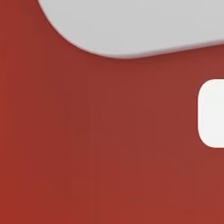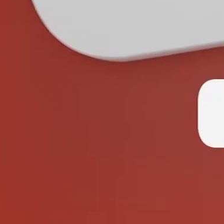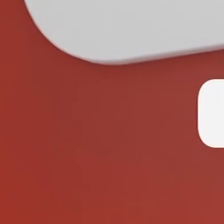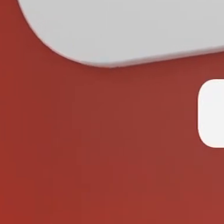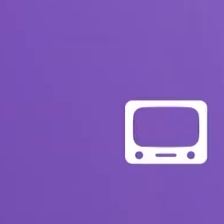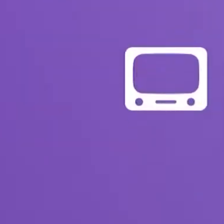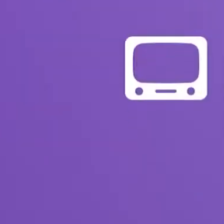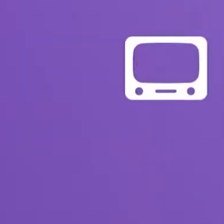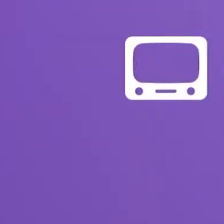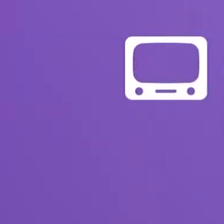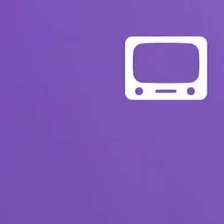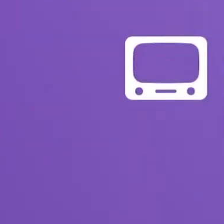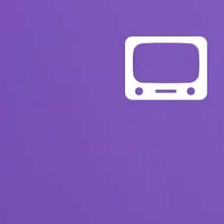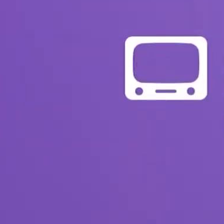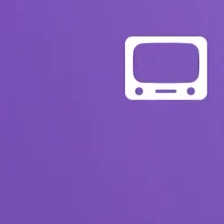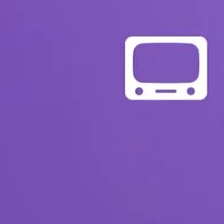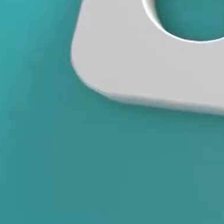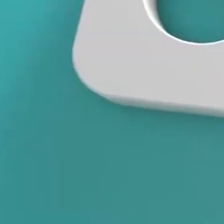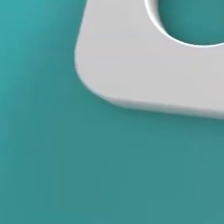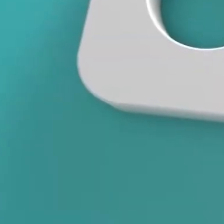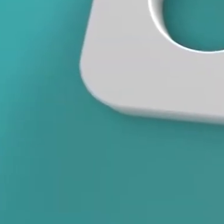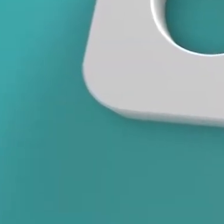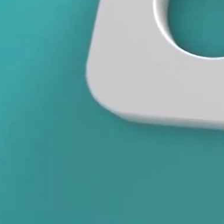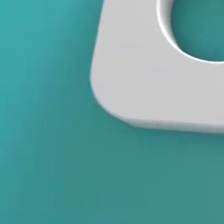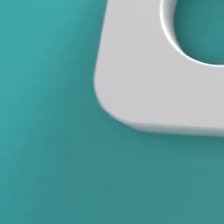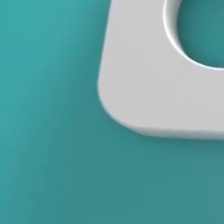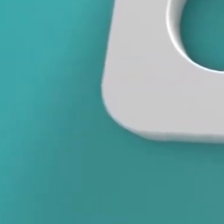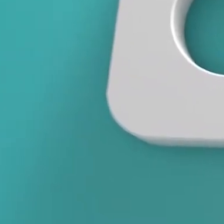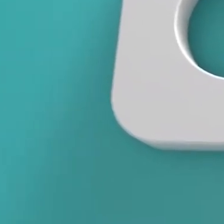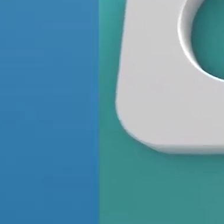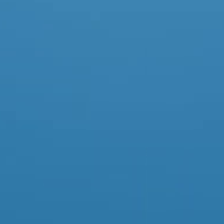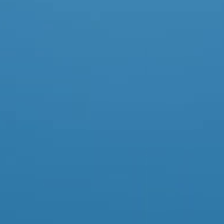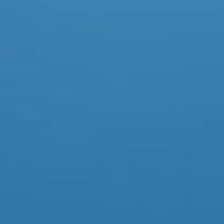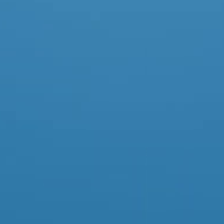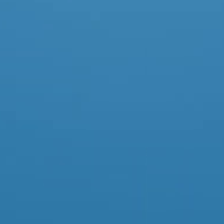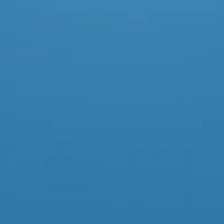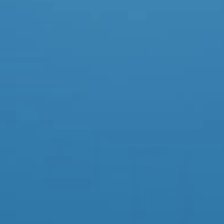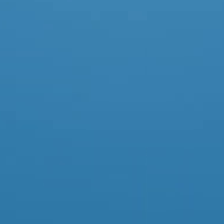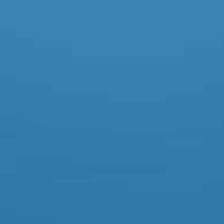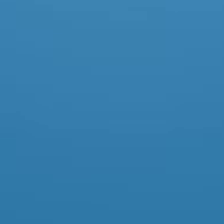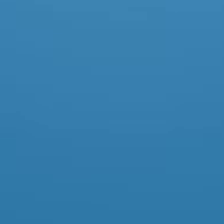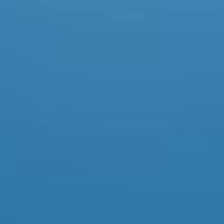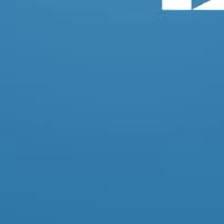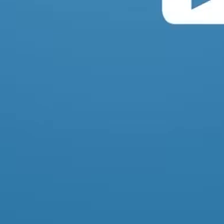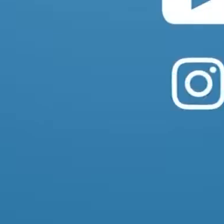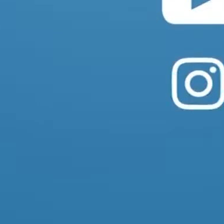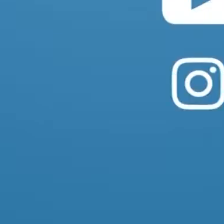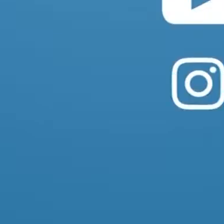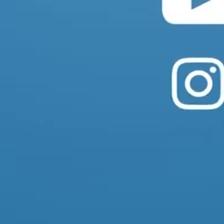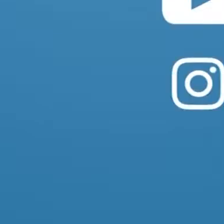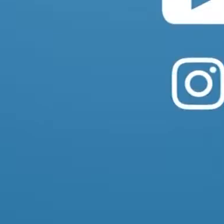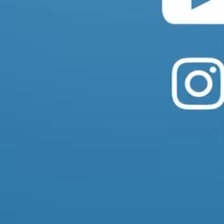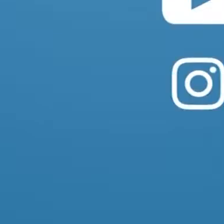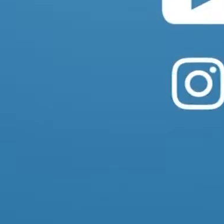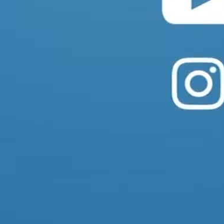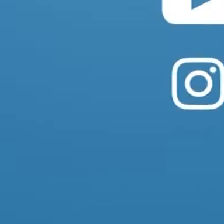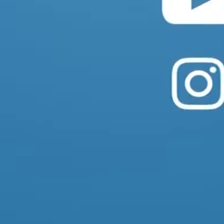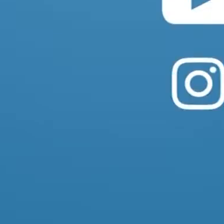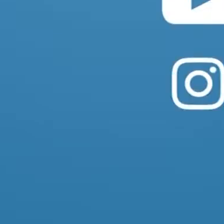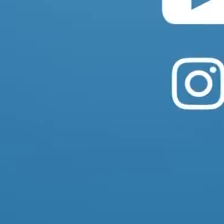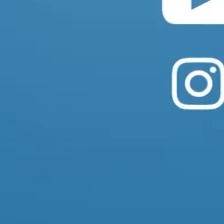contra a tuberculose. É bom saber que eu não estou sozinho. Em caso de tosse por mais de 3 semanas, procure uma unidade de